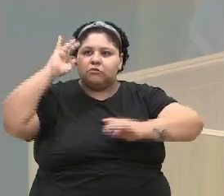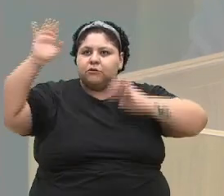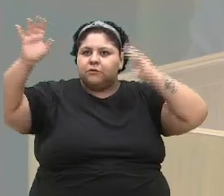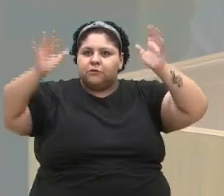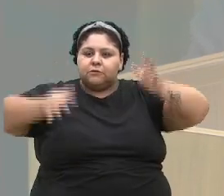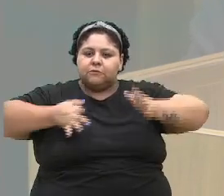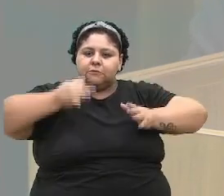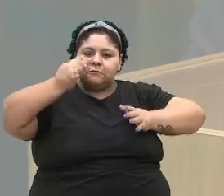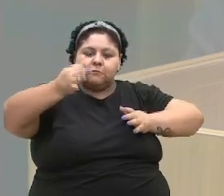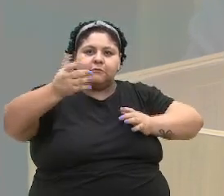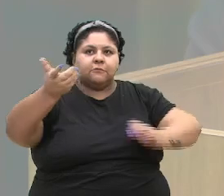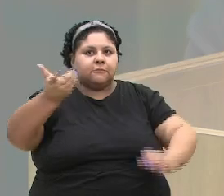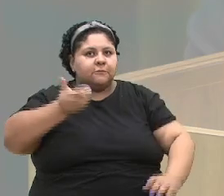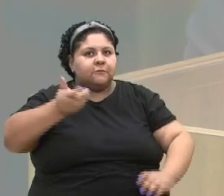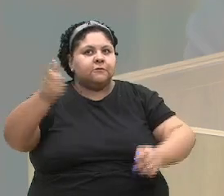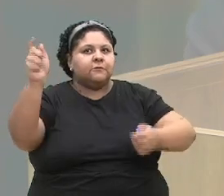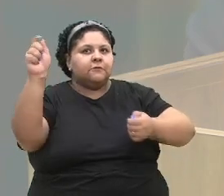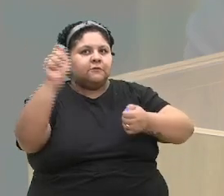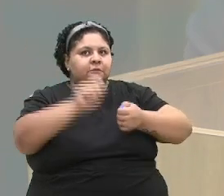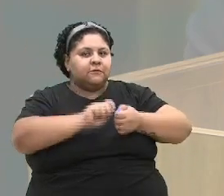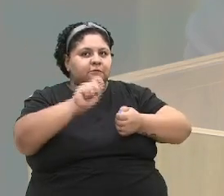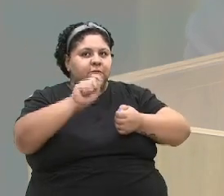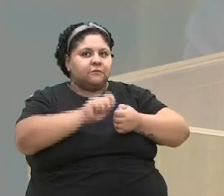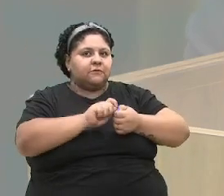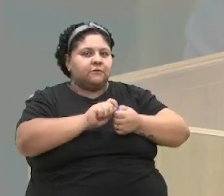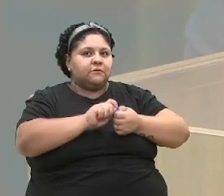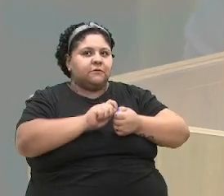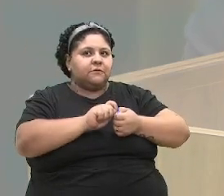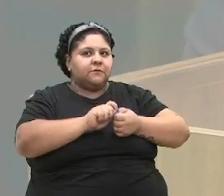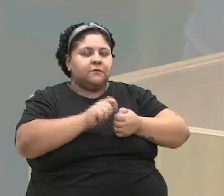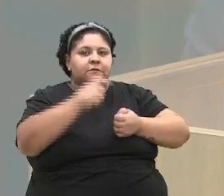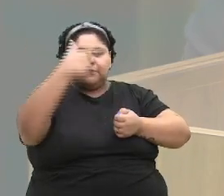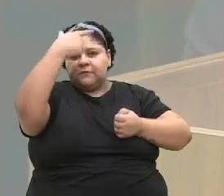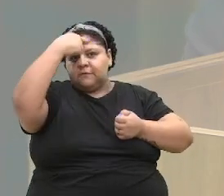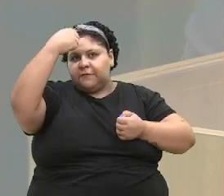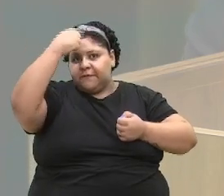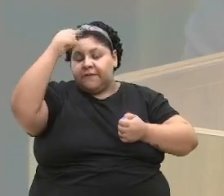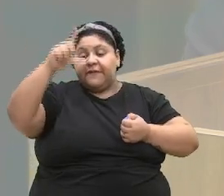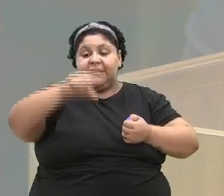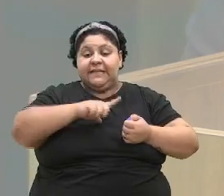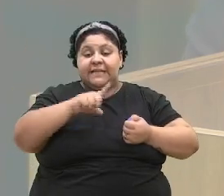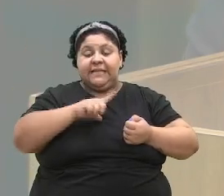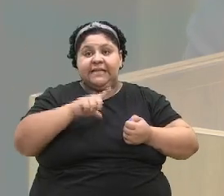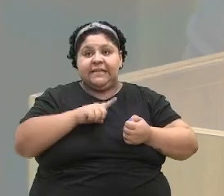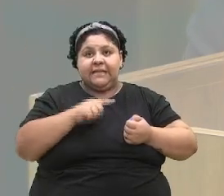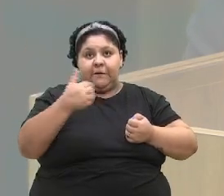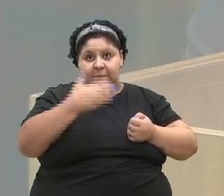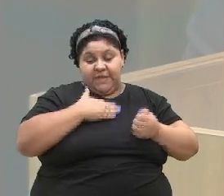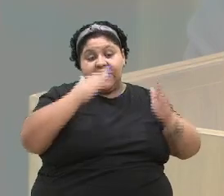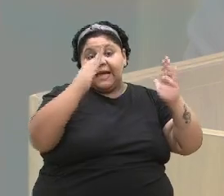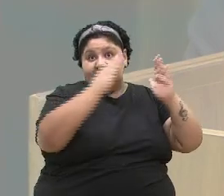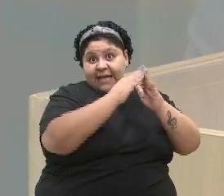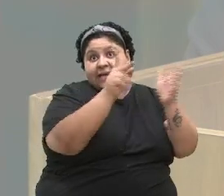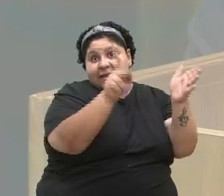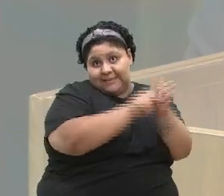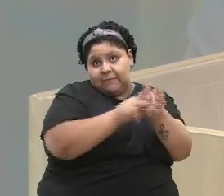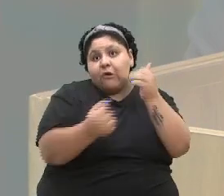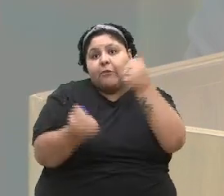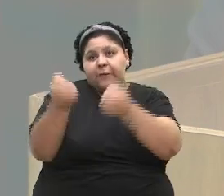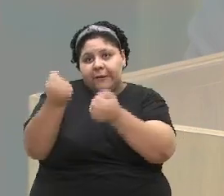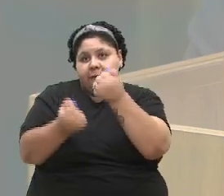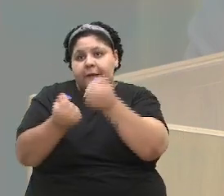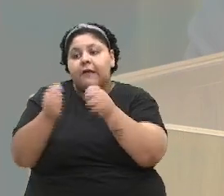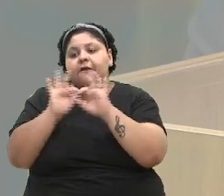futuro pretendo fazer uma faculdade, ter minha casa própria, meu carro e